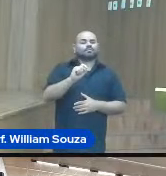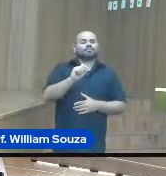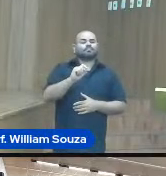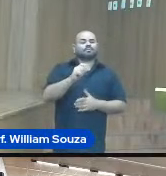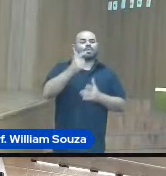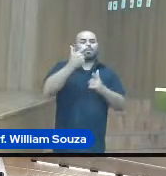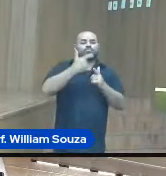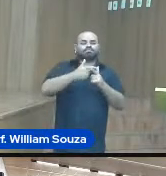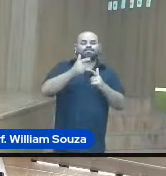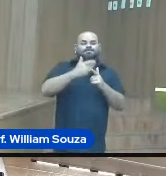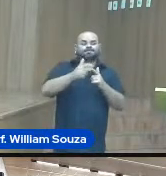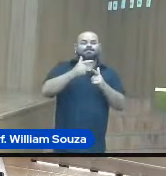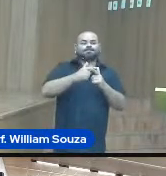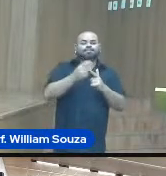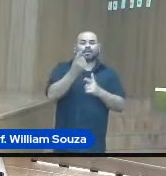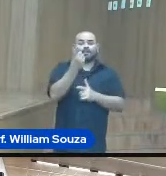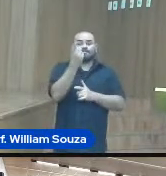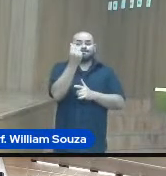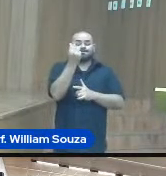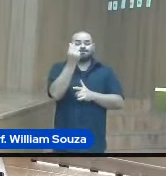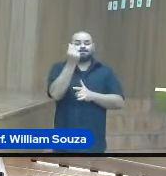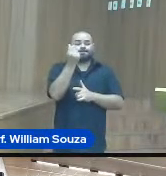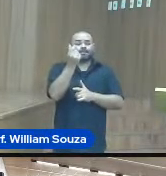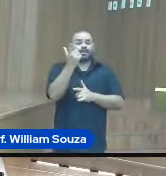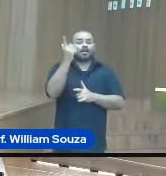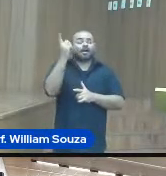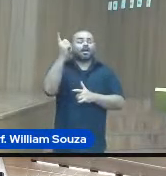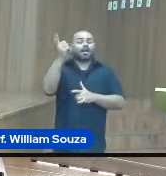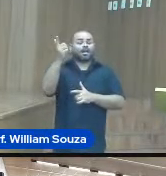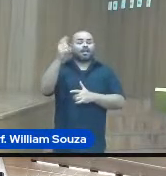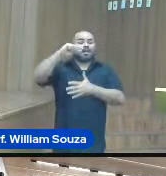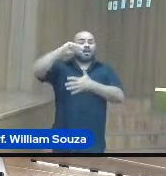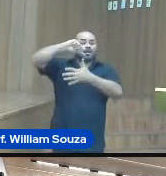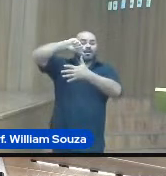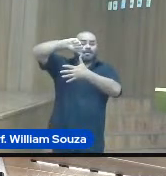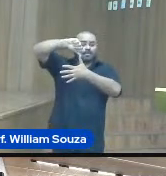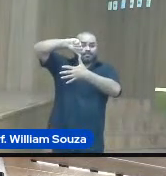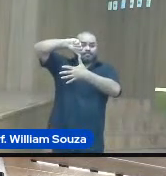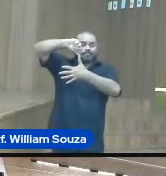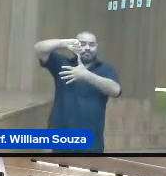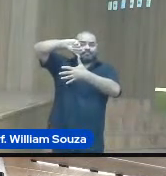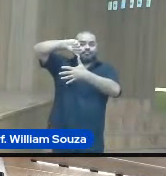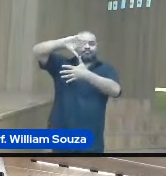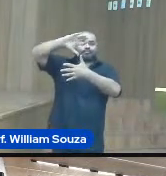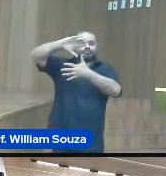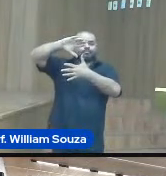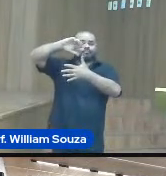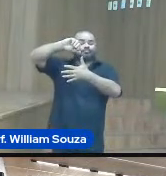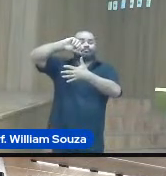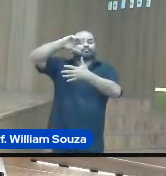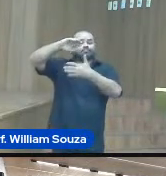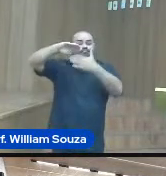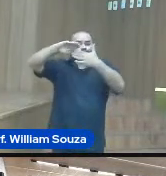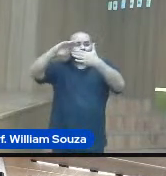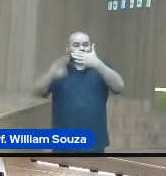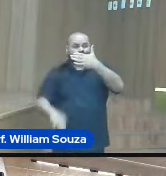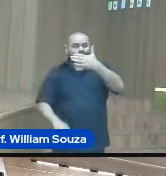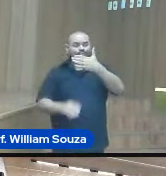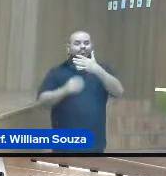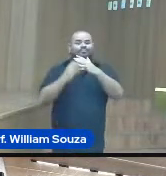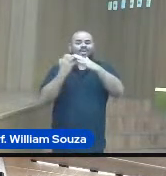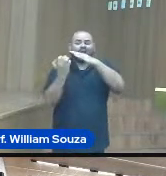nas bolsas americanas, assim, que afetou o mundo inteiro. Começou a quebrar as empresas mundo